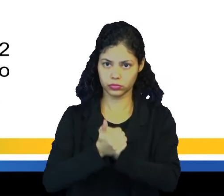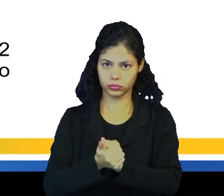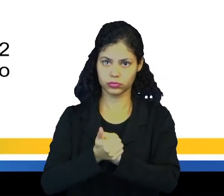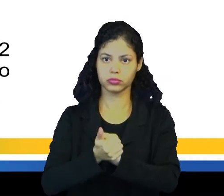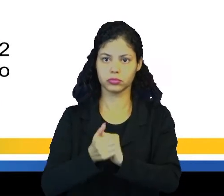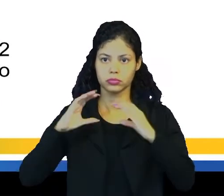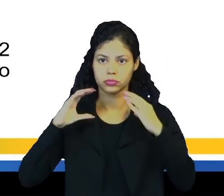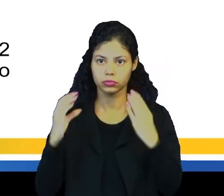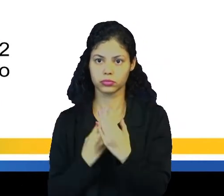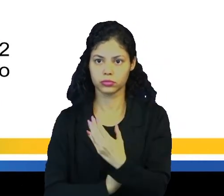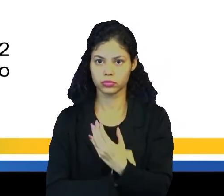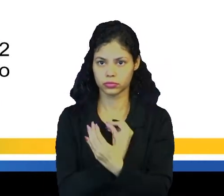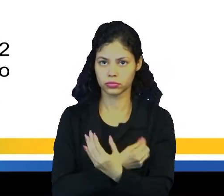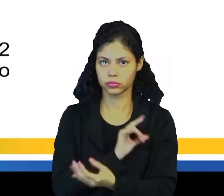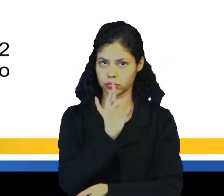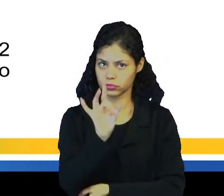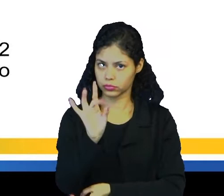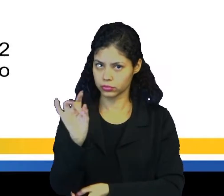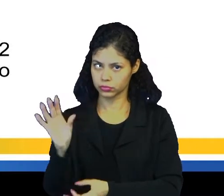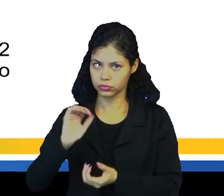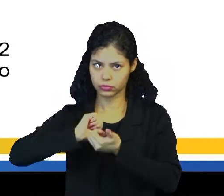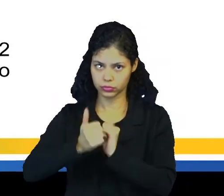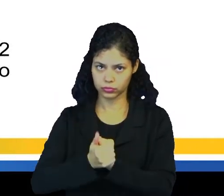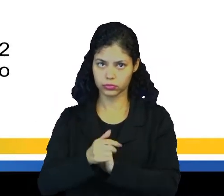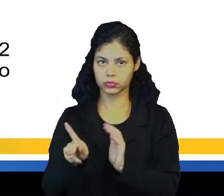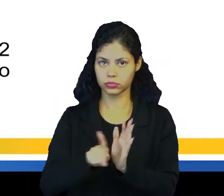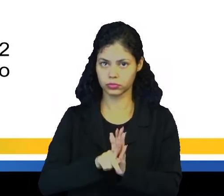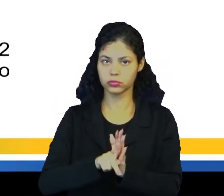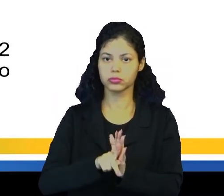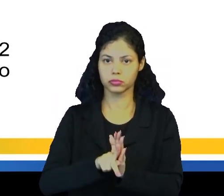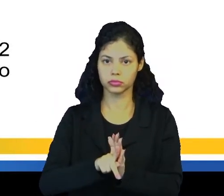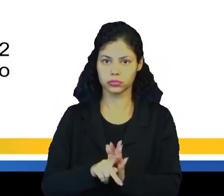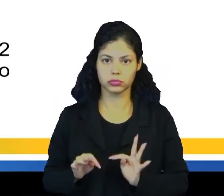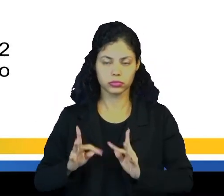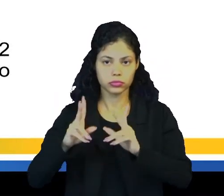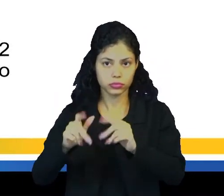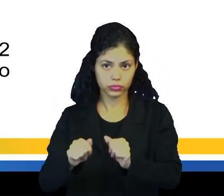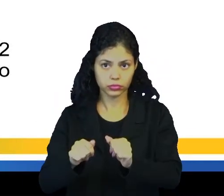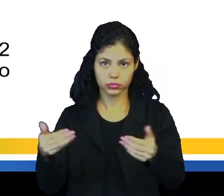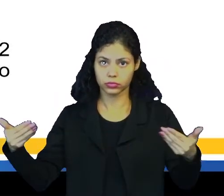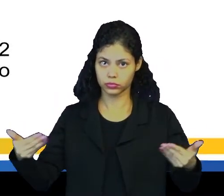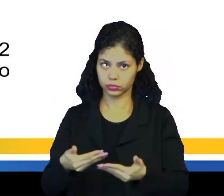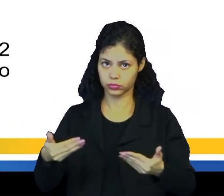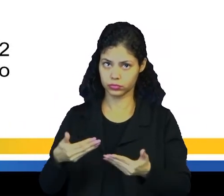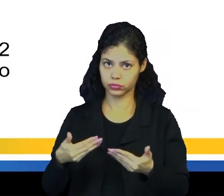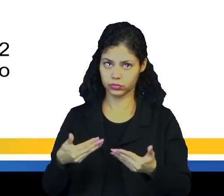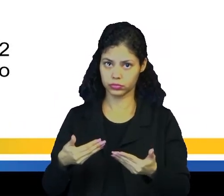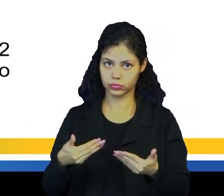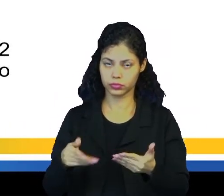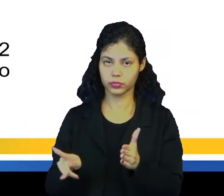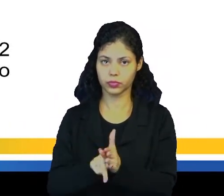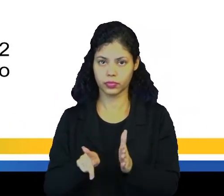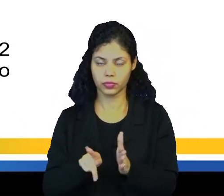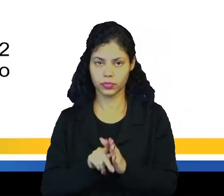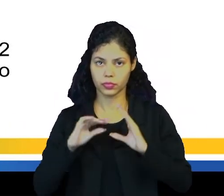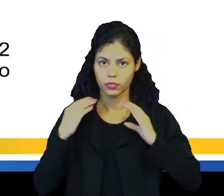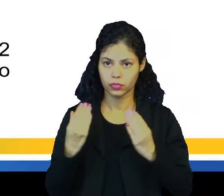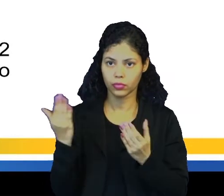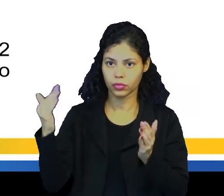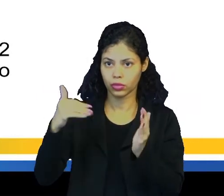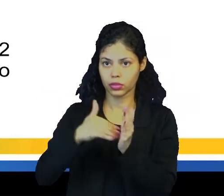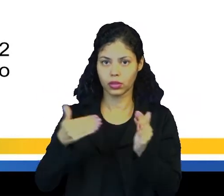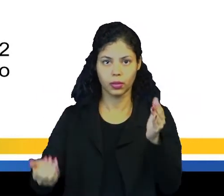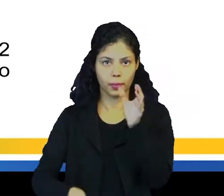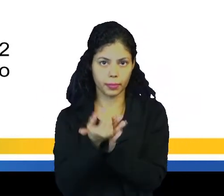dos seres vivos. Cada espécie está adaptada ao seu ambiente. Todos os seres vivos atuais descendem dos seres que sobrevivem até a época